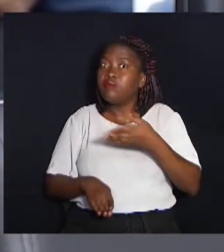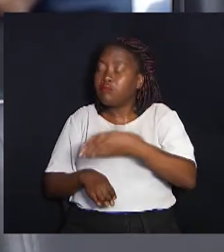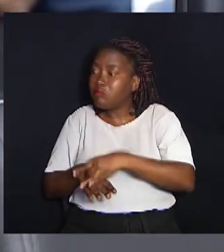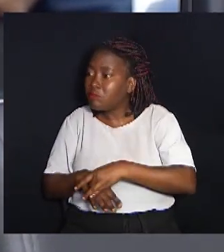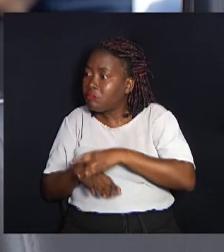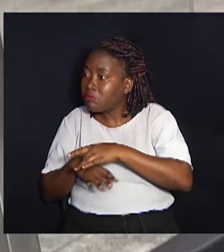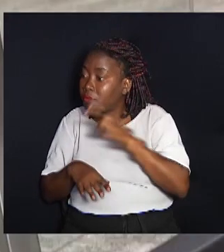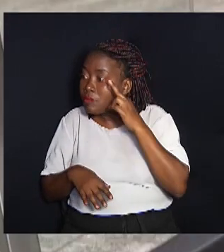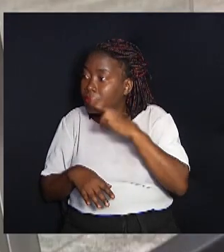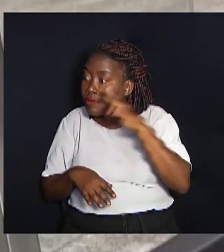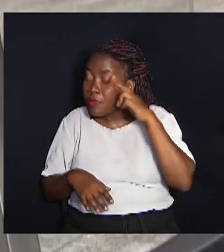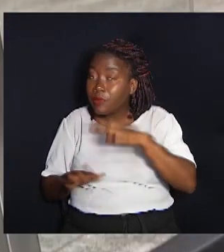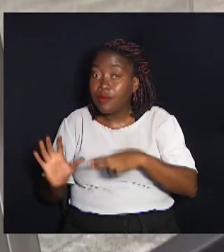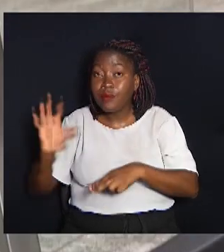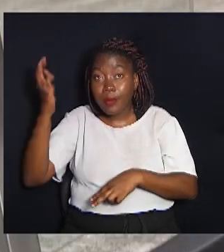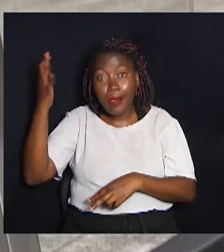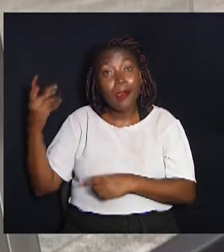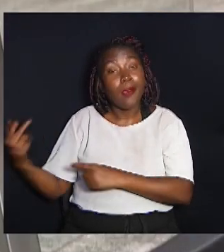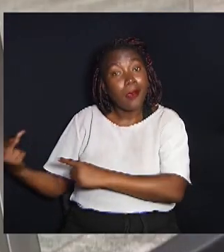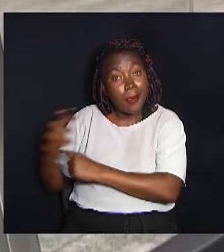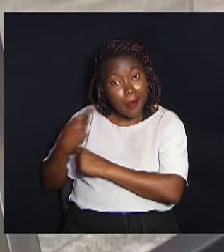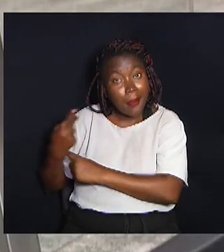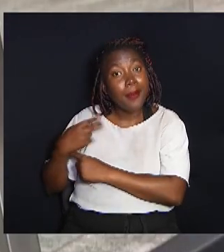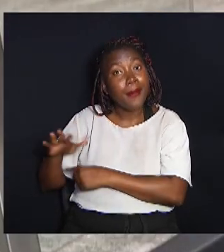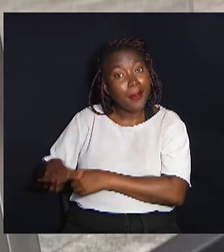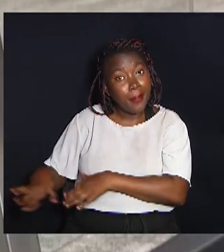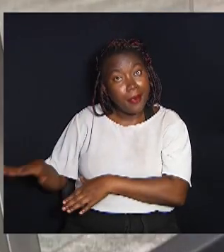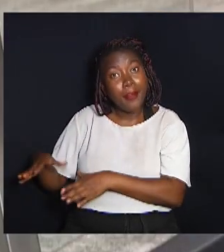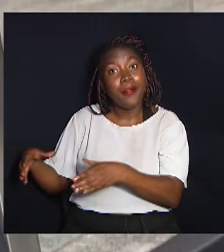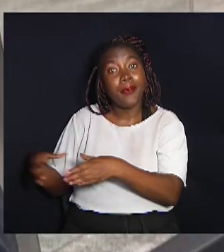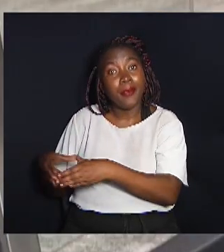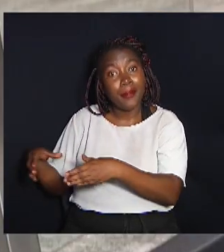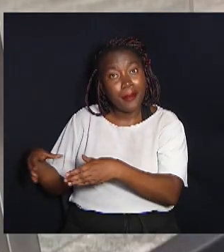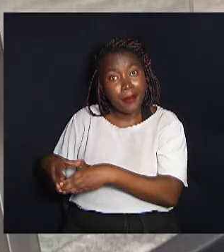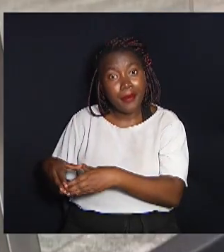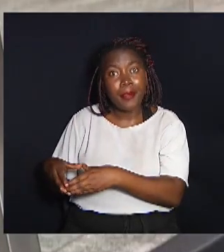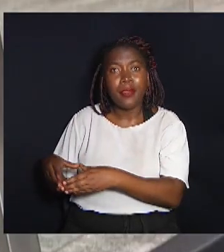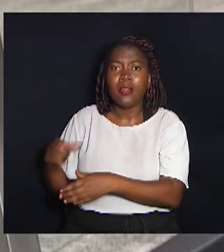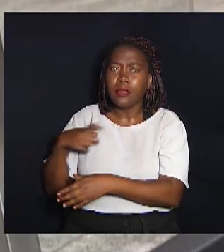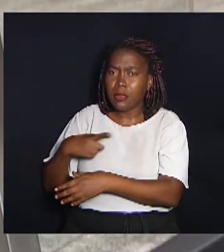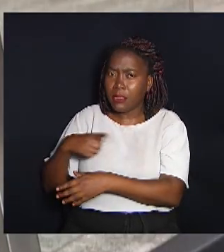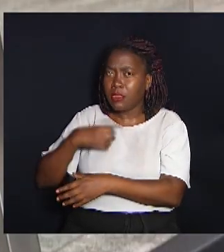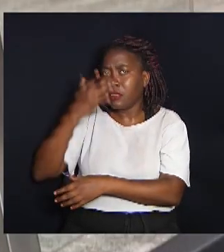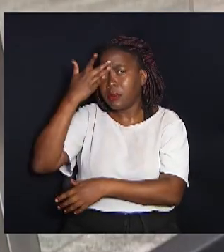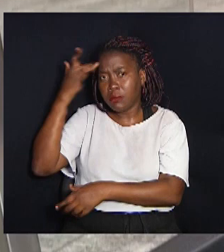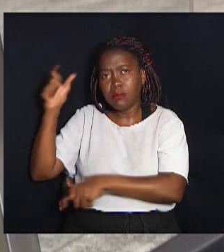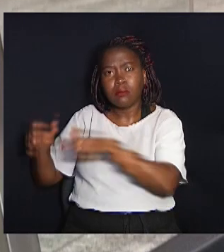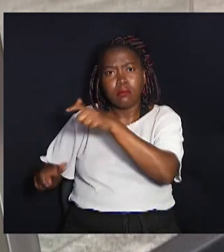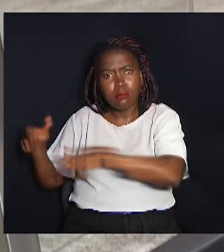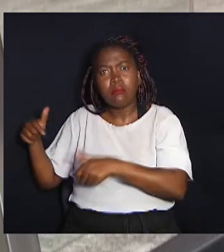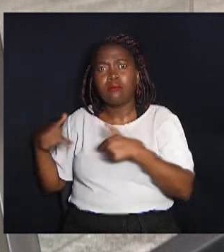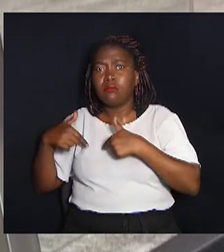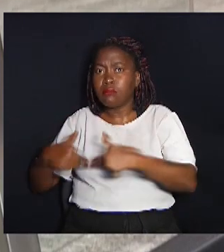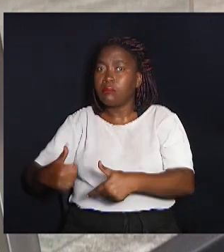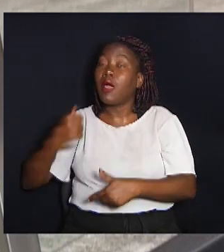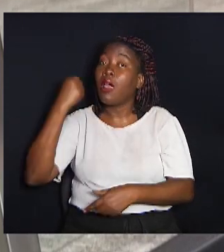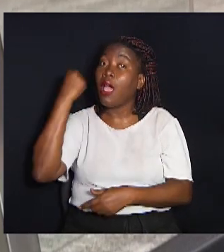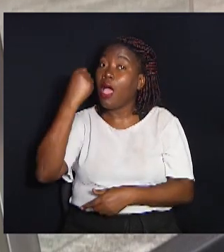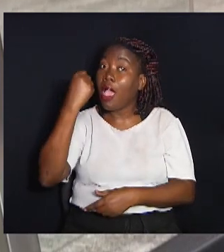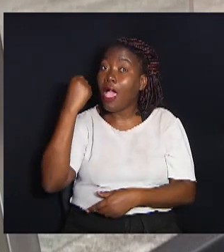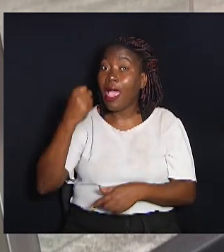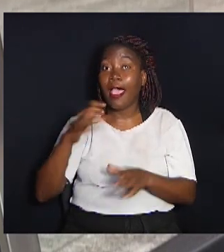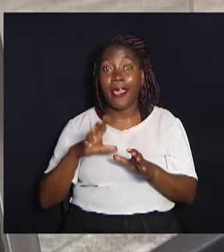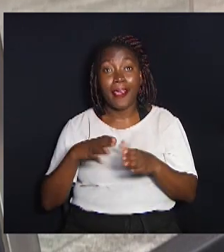perto a situação. Fui procurado pela comunidade, ali a gente tem um grupo de apoiadores ali que atua fortemente na comunidade